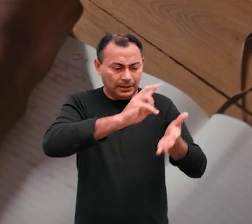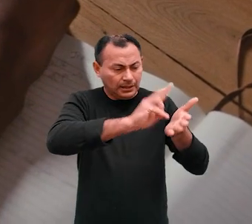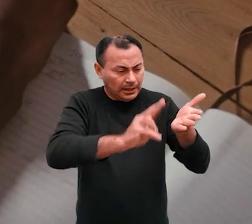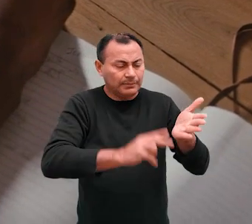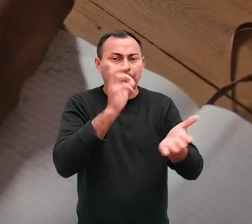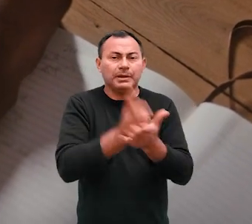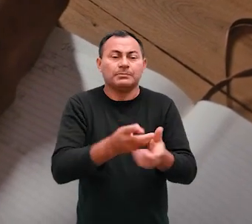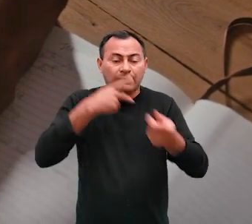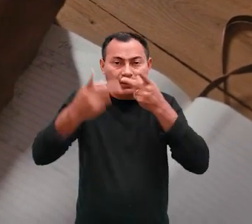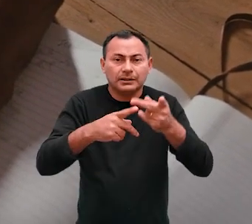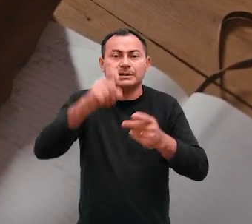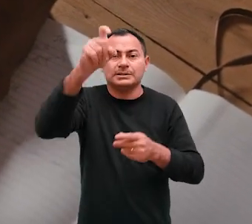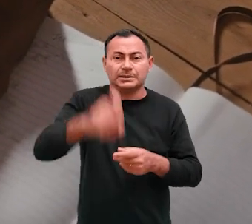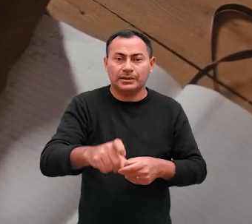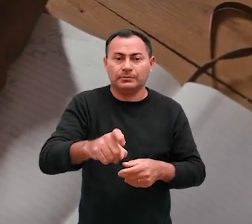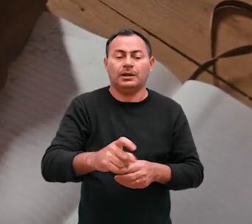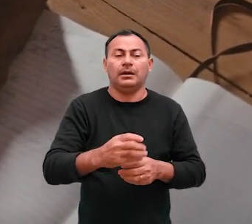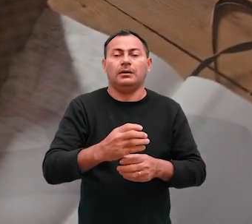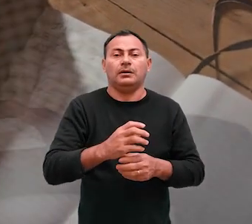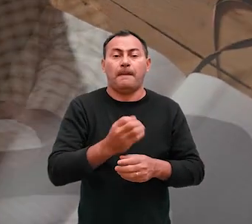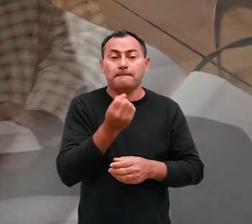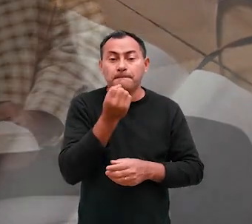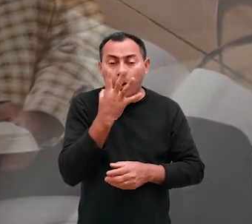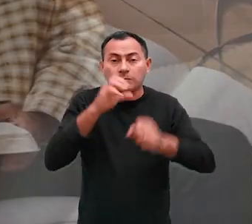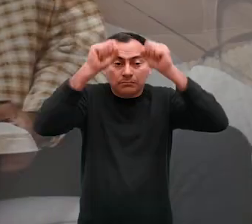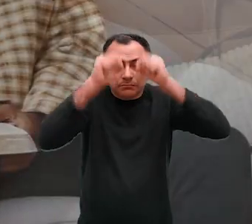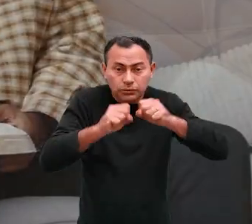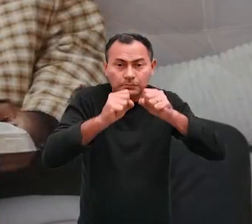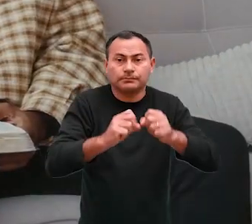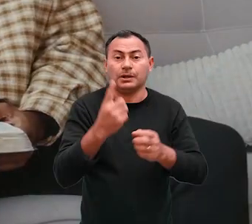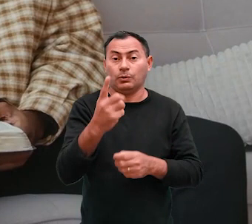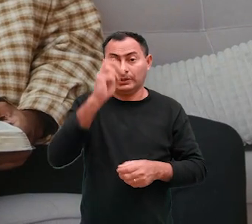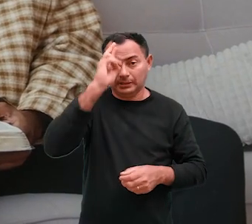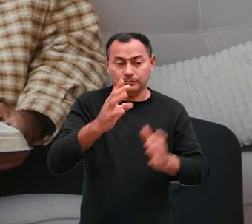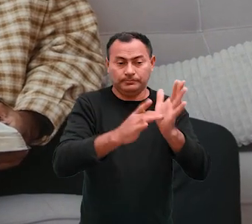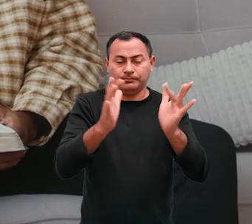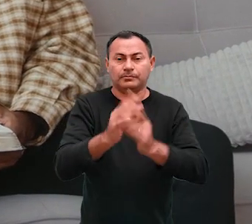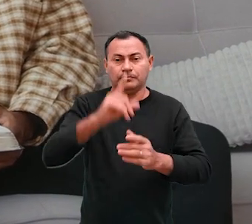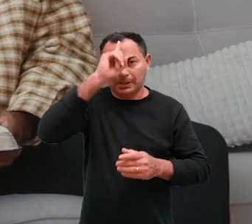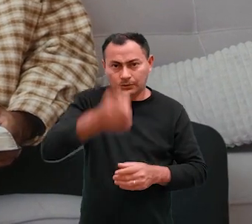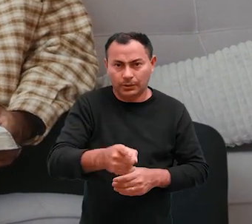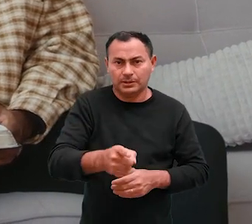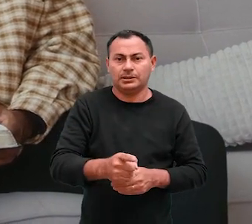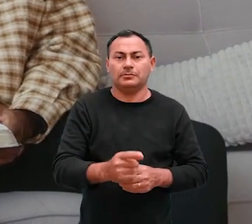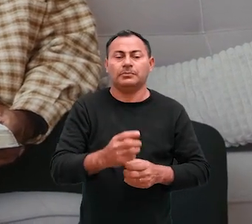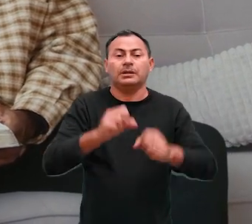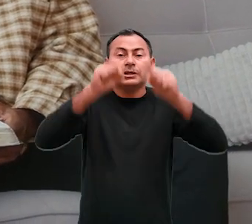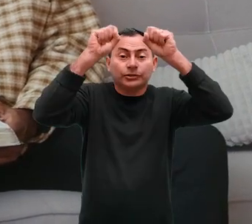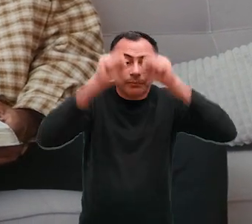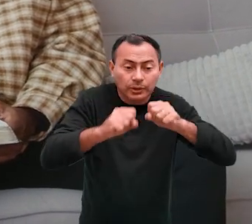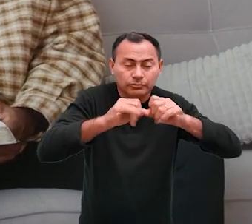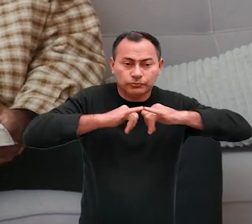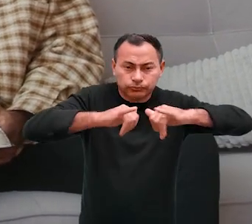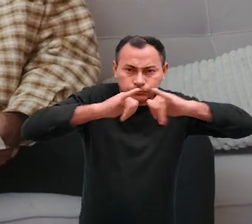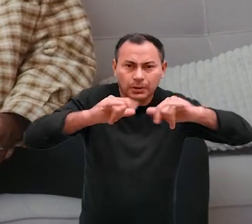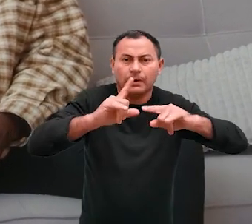lemos a mesma exortação para sermos frutíferos? Uma das razões por que Jesus nos mandou sermos frutíferos